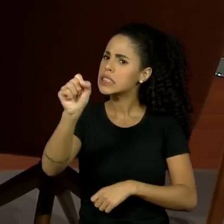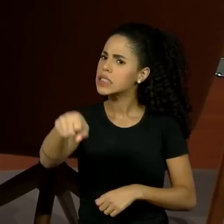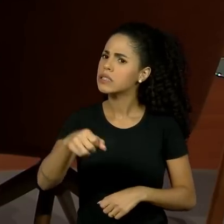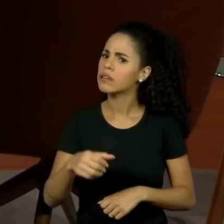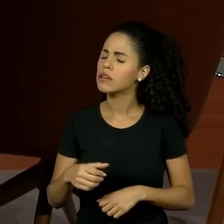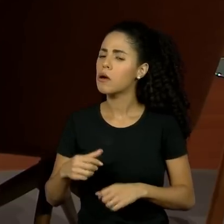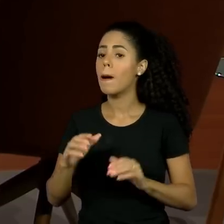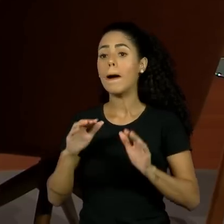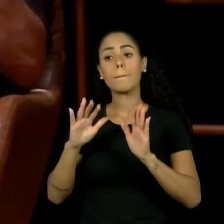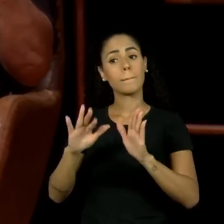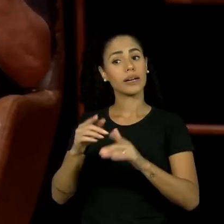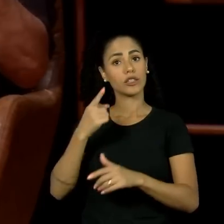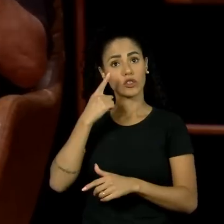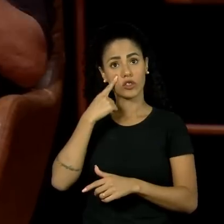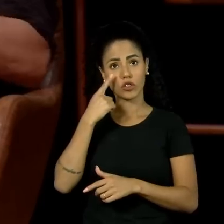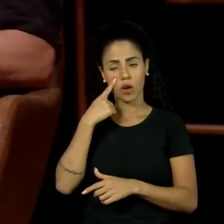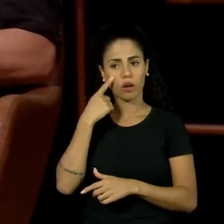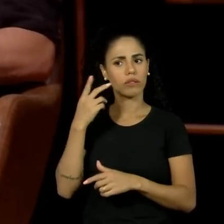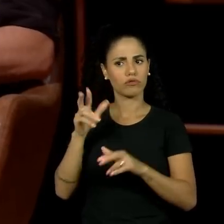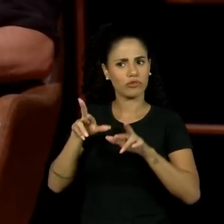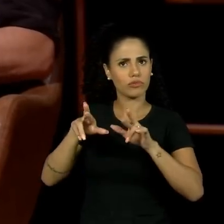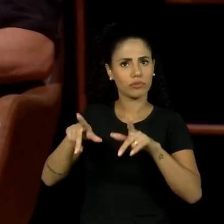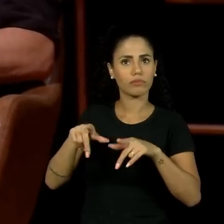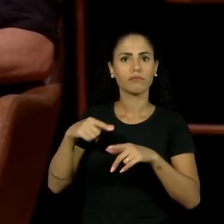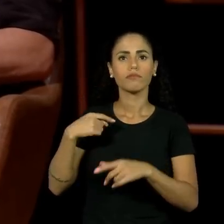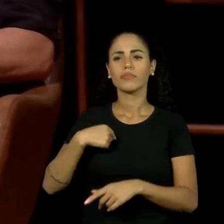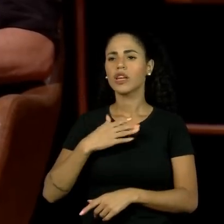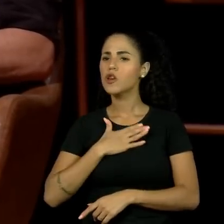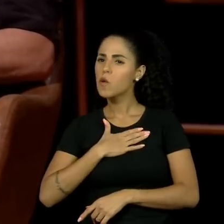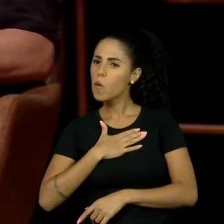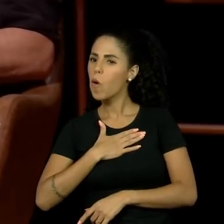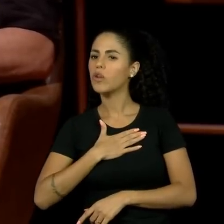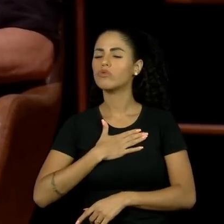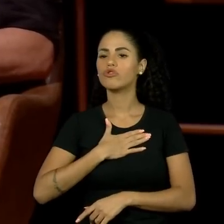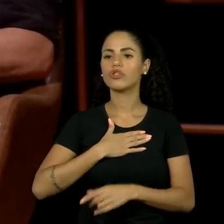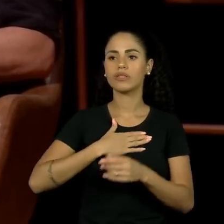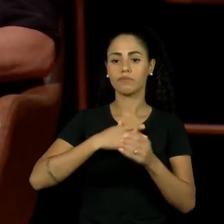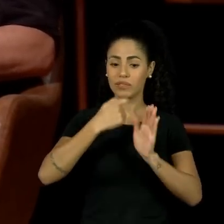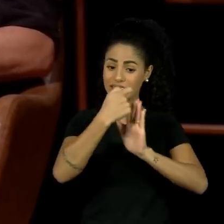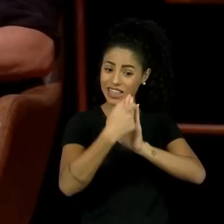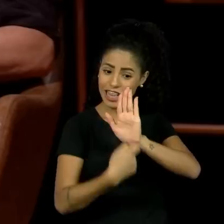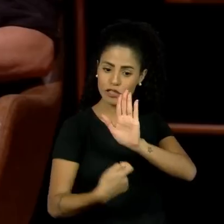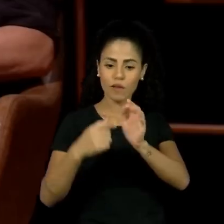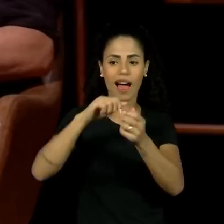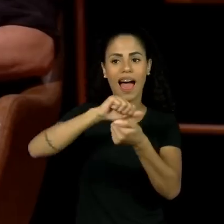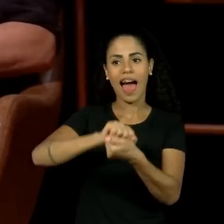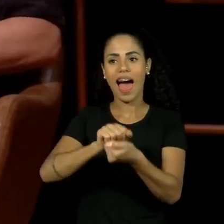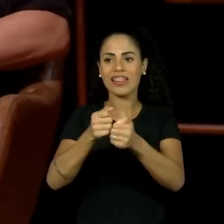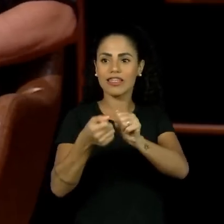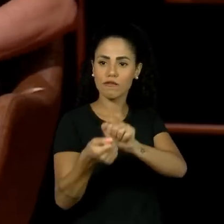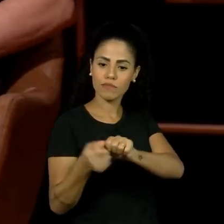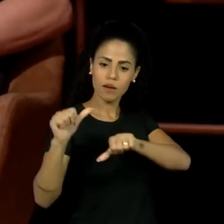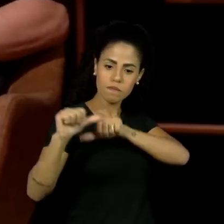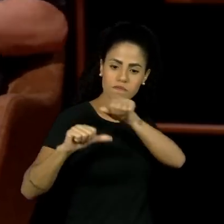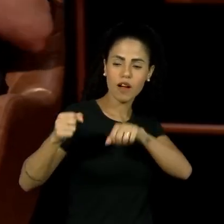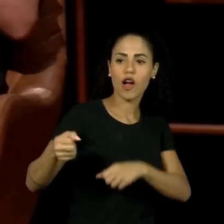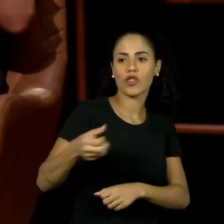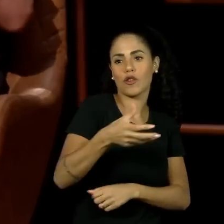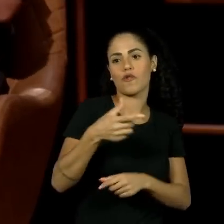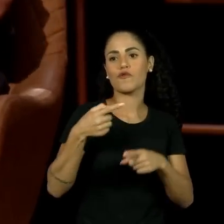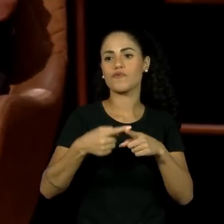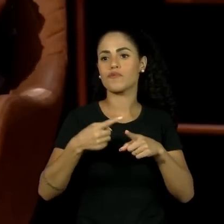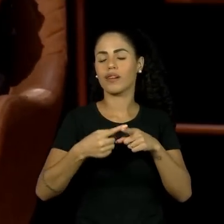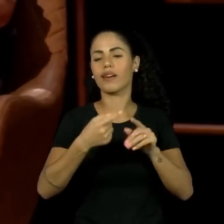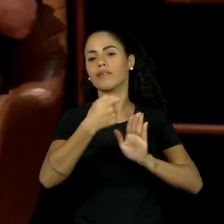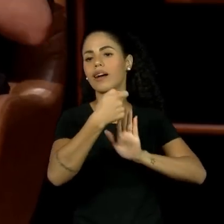que não vamos fazer Antígona, né? Porque eu gosto sempre de uma releitura. Na verdade, assim, eu acho que a arte está